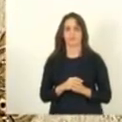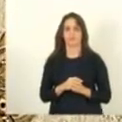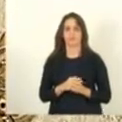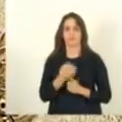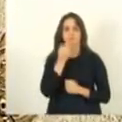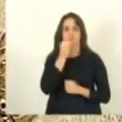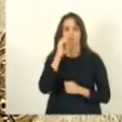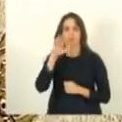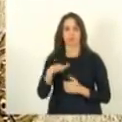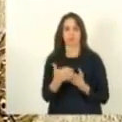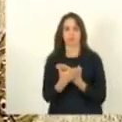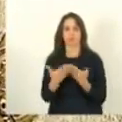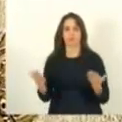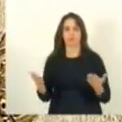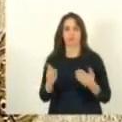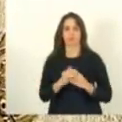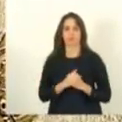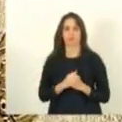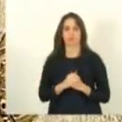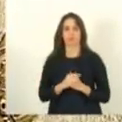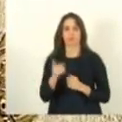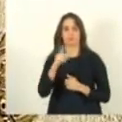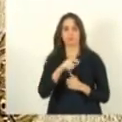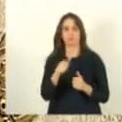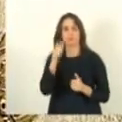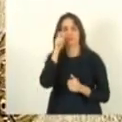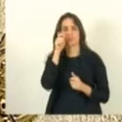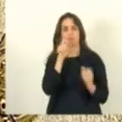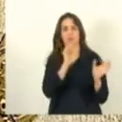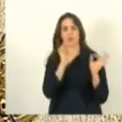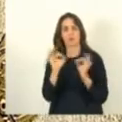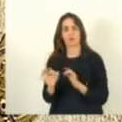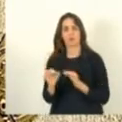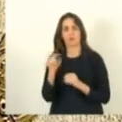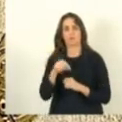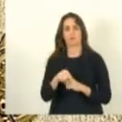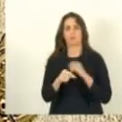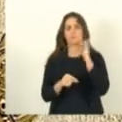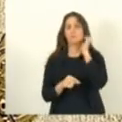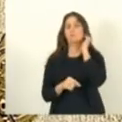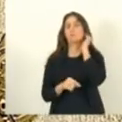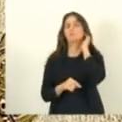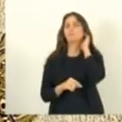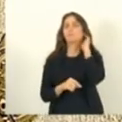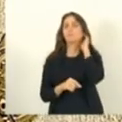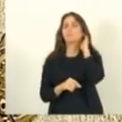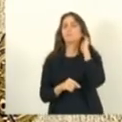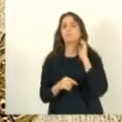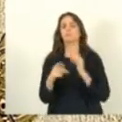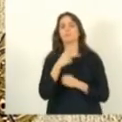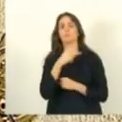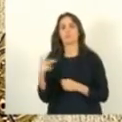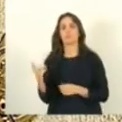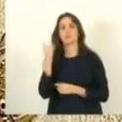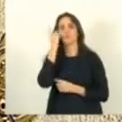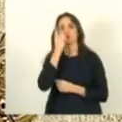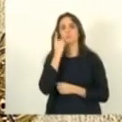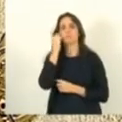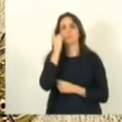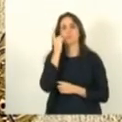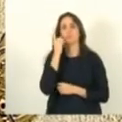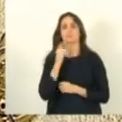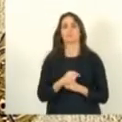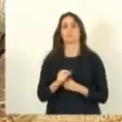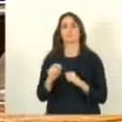Boa tarde a todos que nos acompanham, tanto no plenário, presidente, deputados,